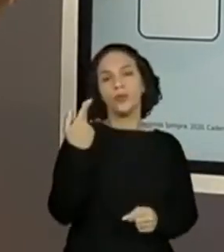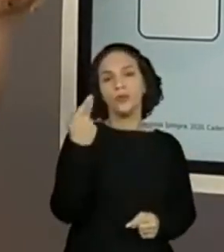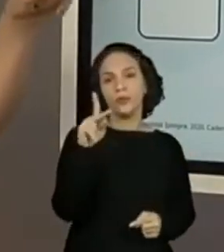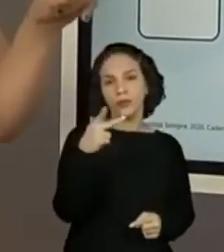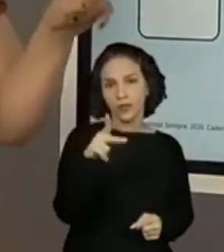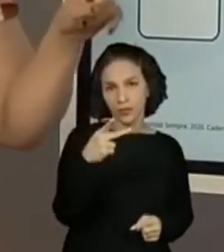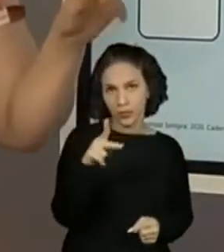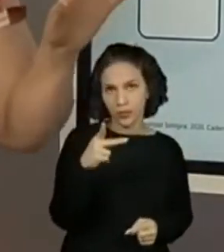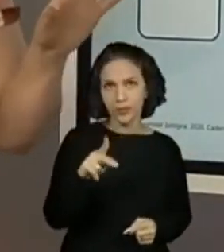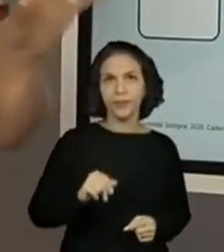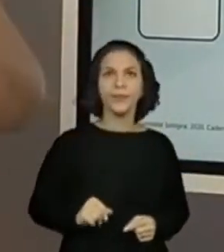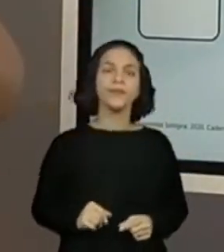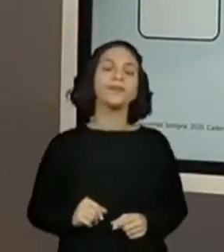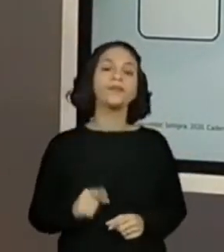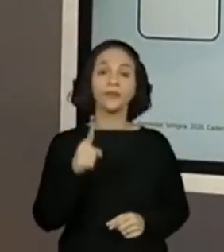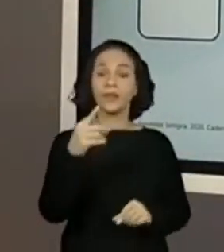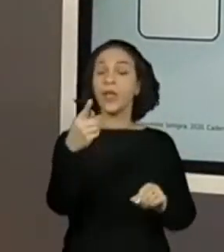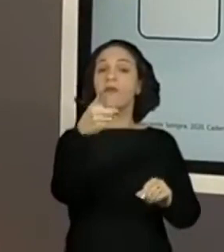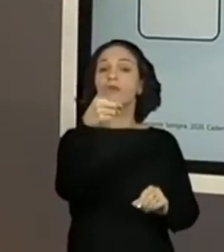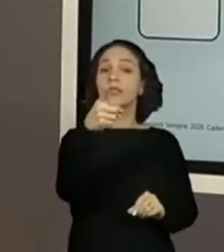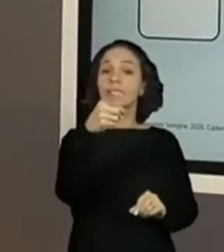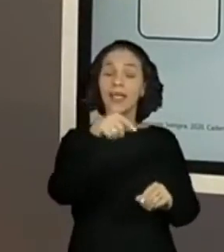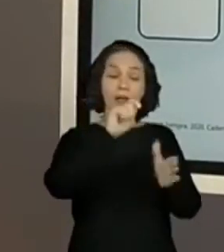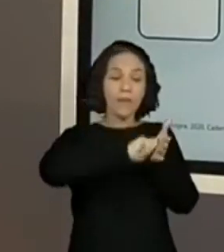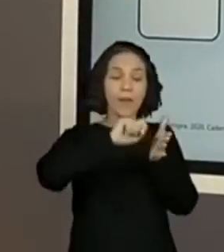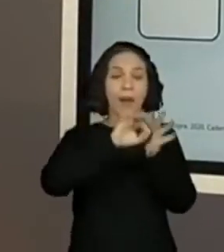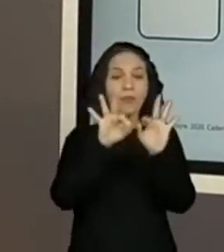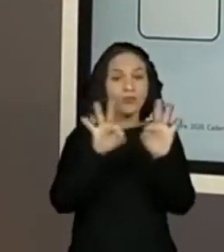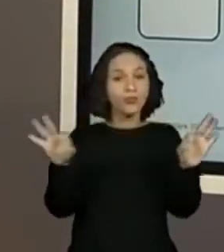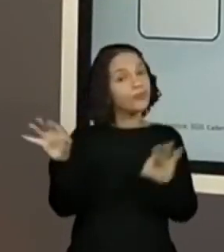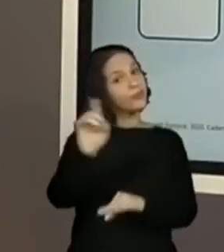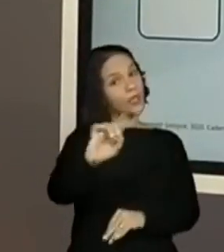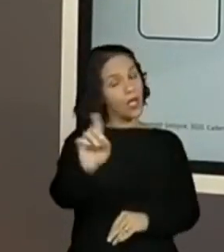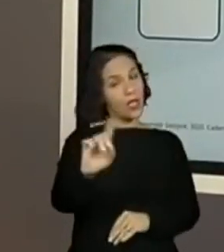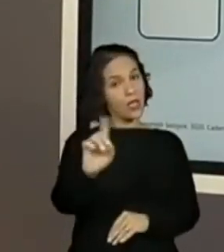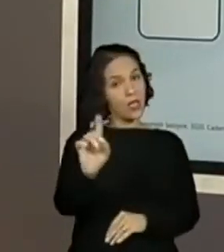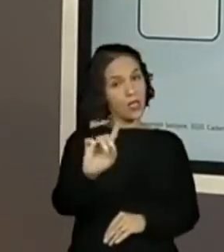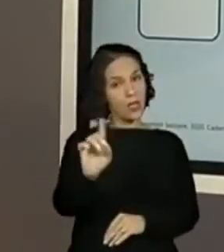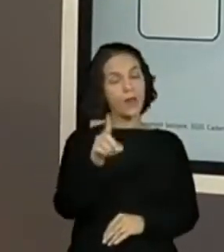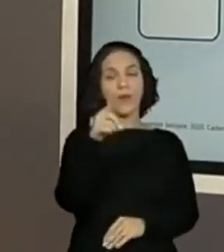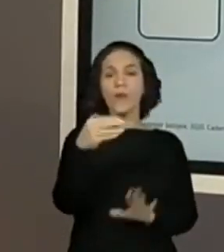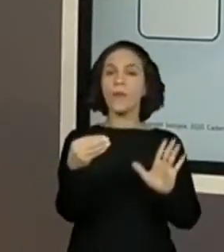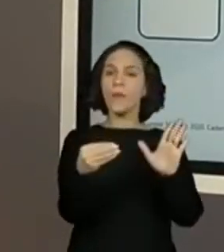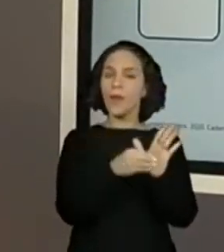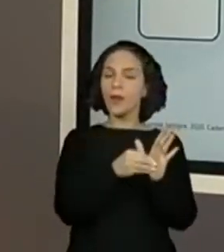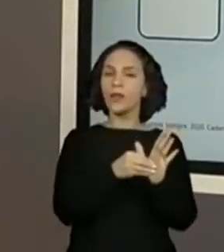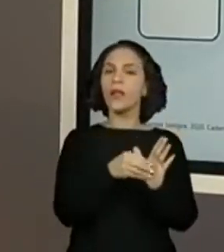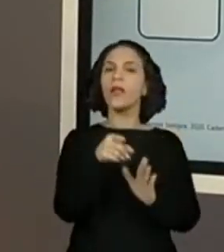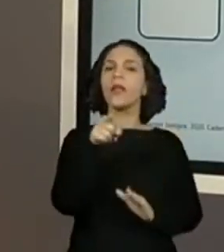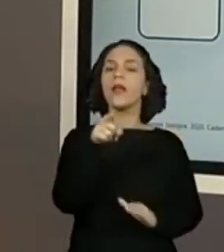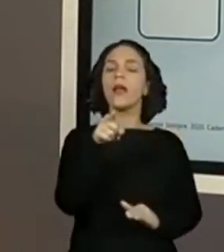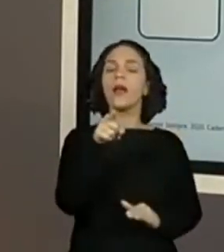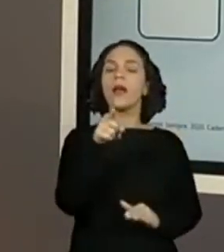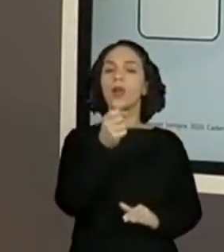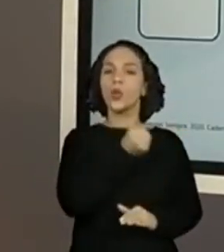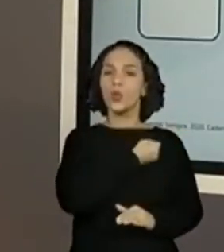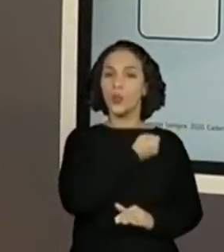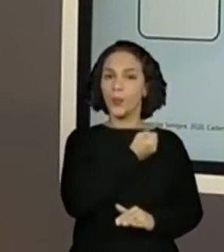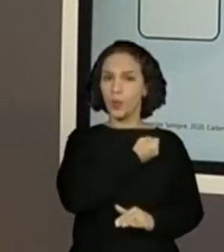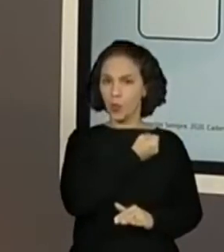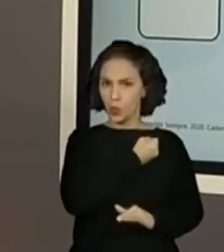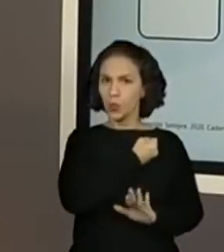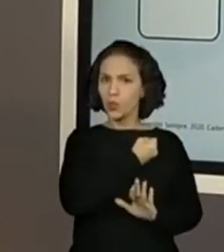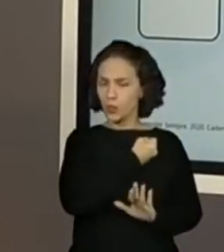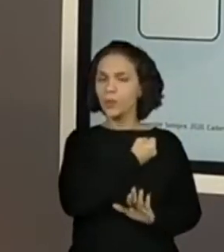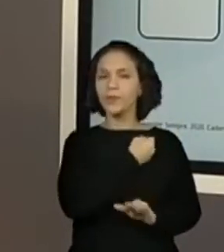Escrever com números, né, professora? Sim, Vivi? Não é para escrever não é com por extenso. É com números, tá bom? Escreva, registre o número que eu vou